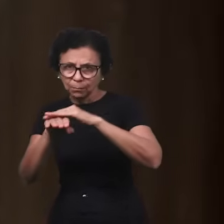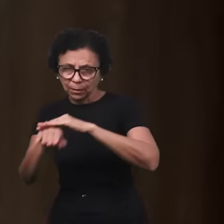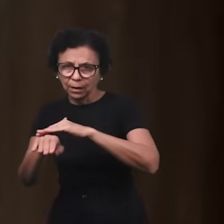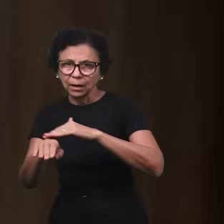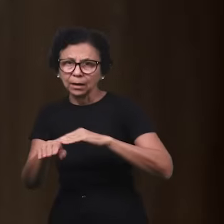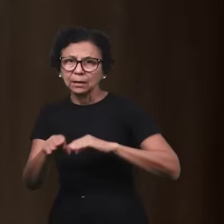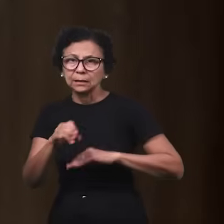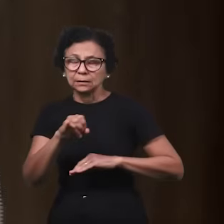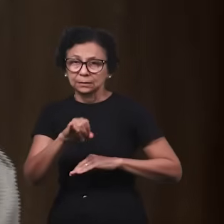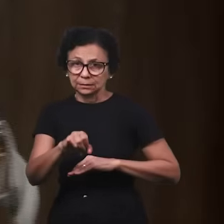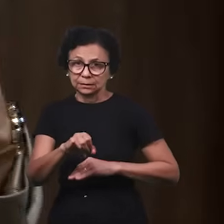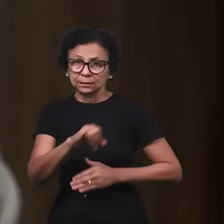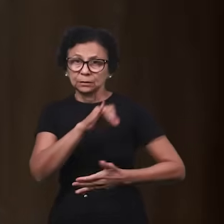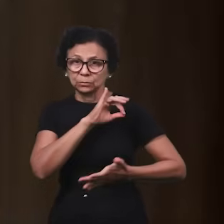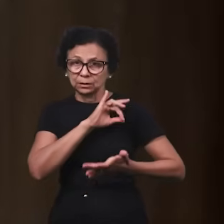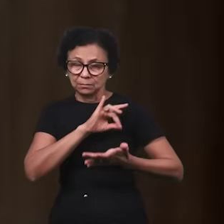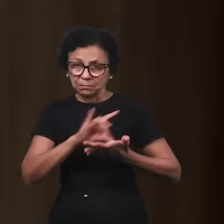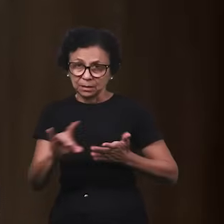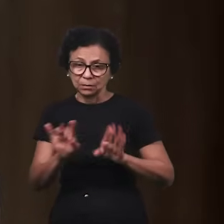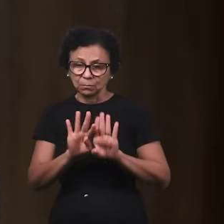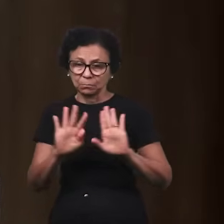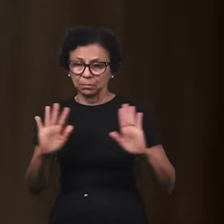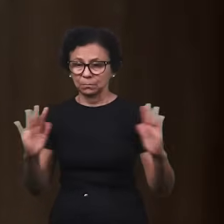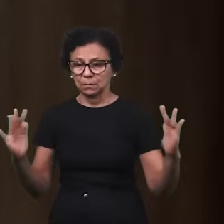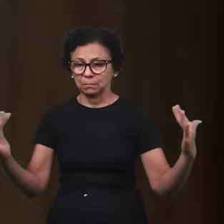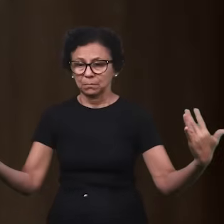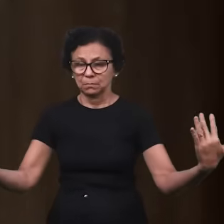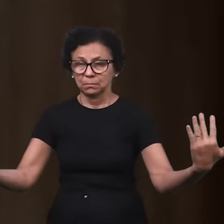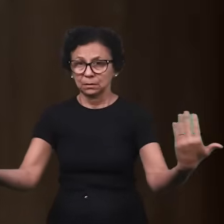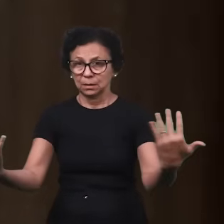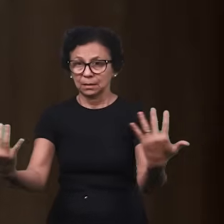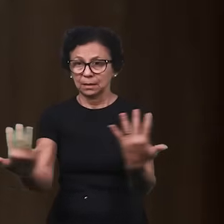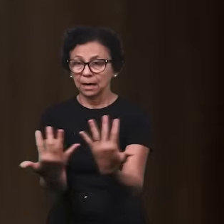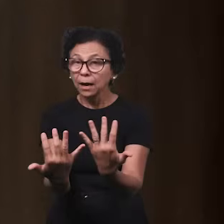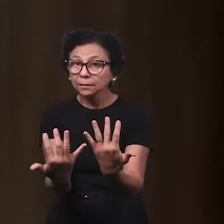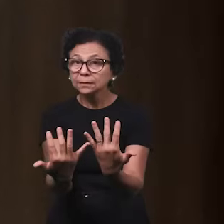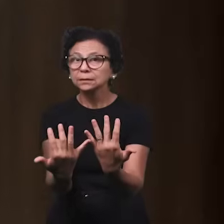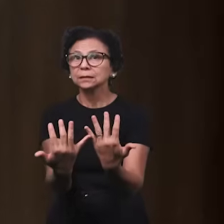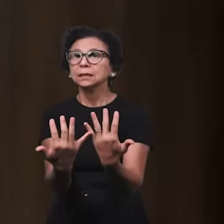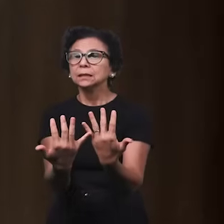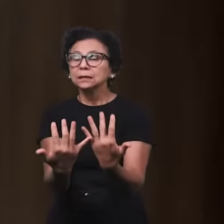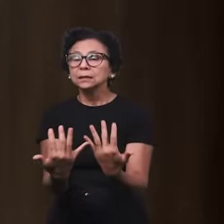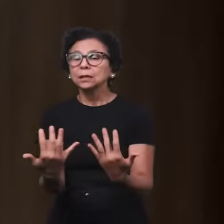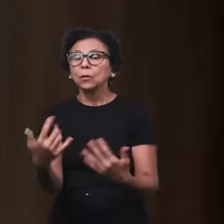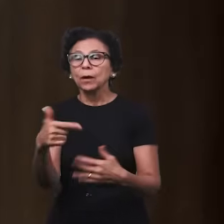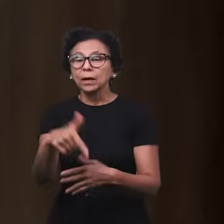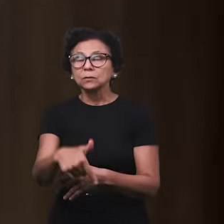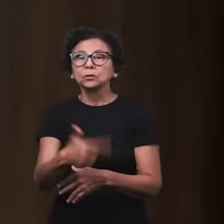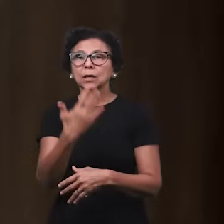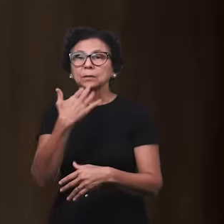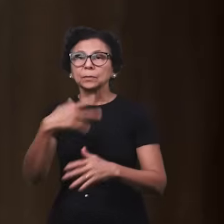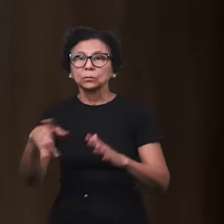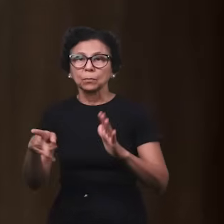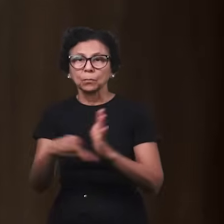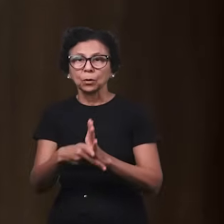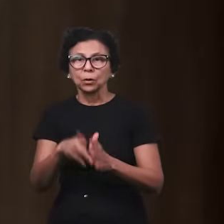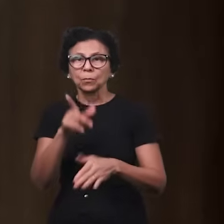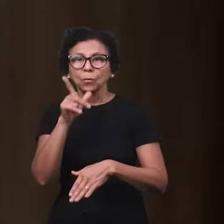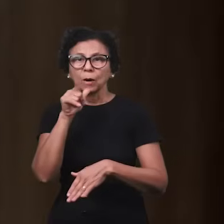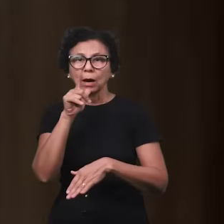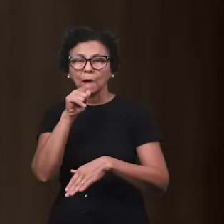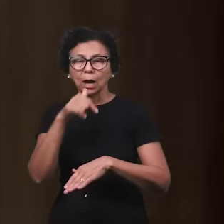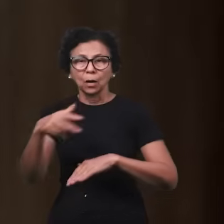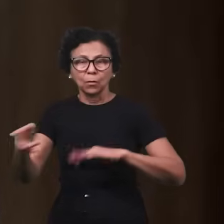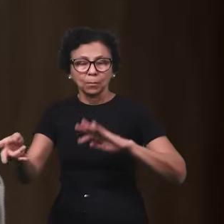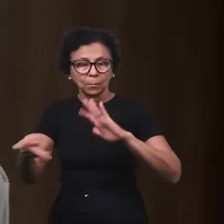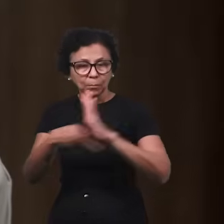Sim. Porque se viesse o inimigo e cercasse, eles tinham que ter uma fonte própria. E